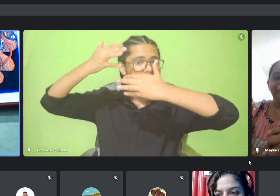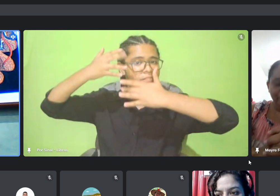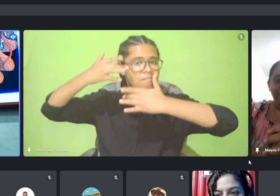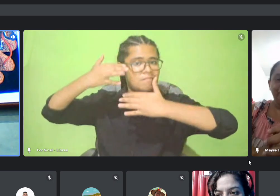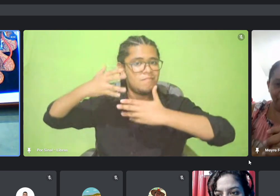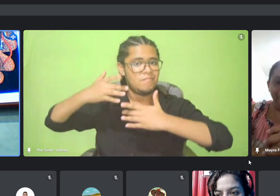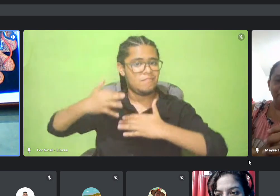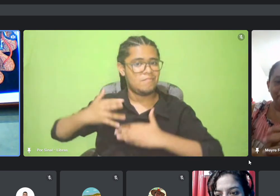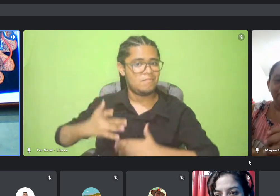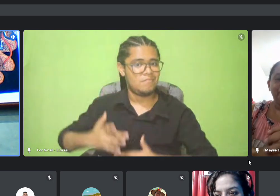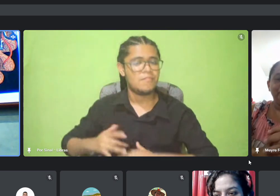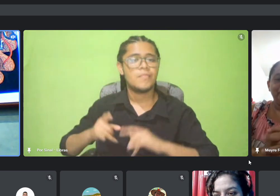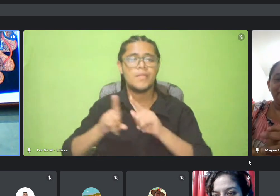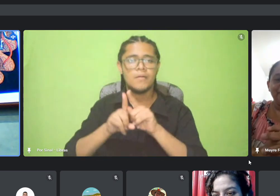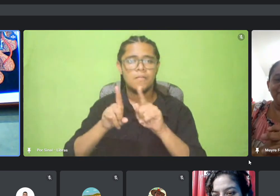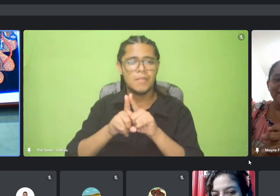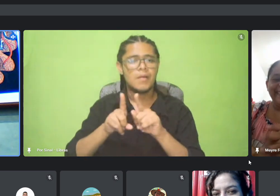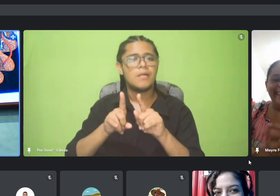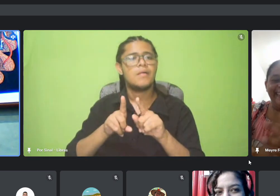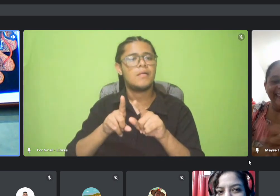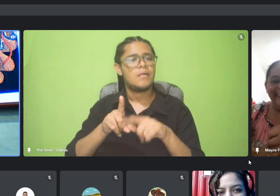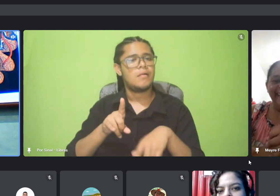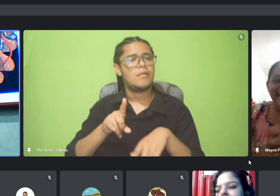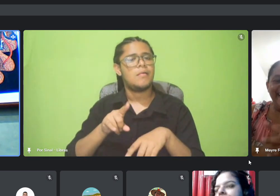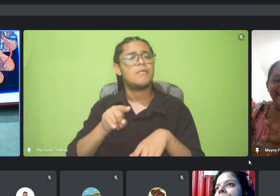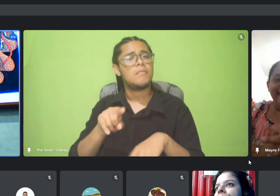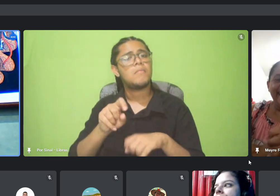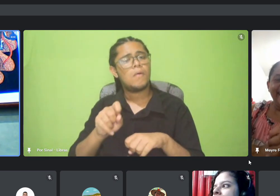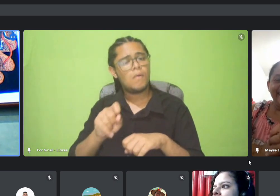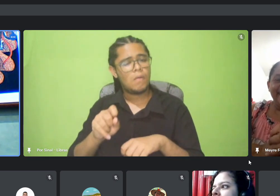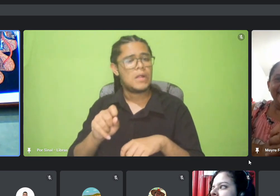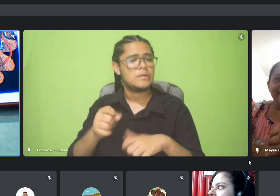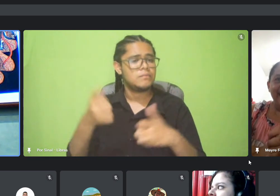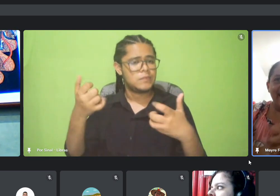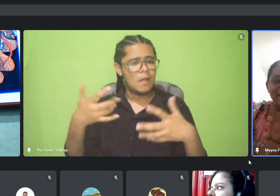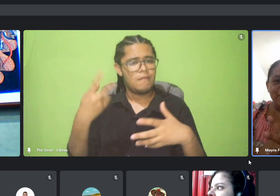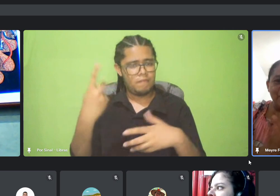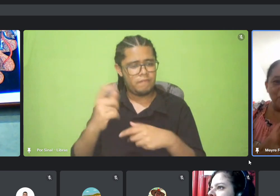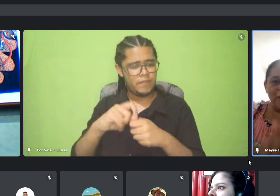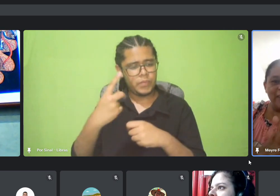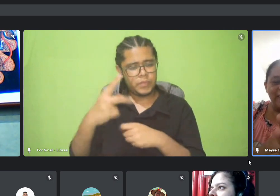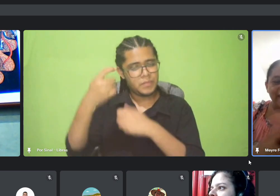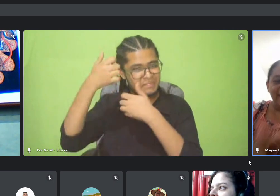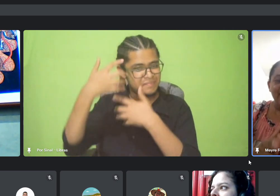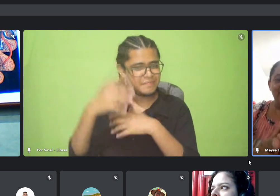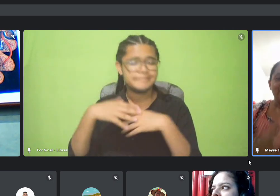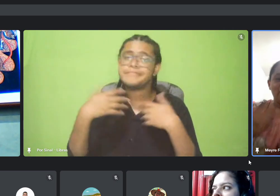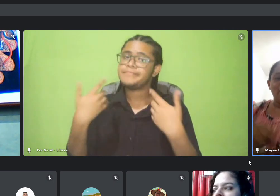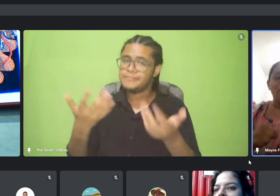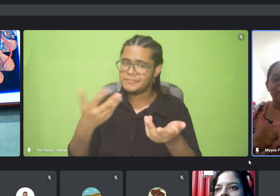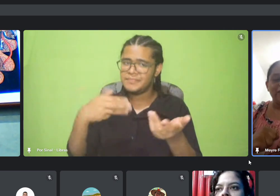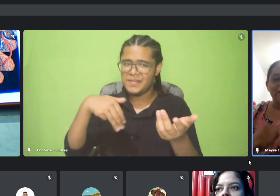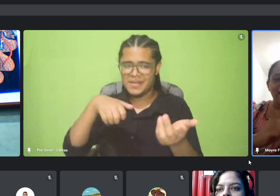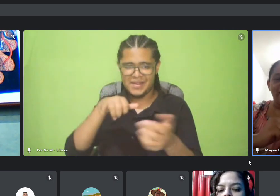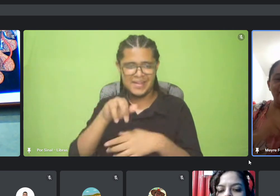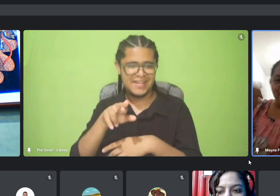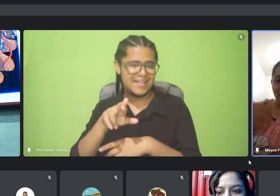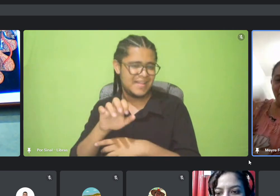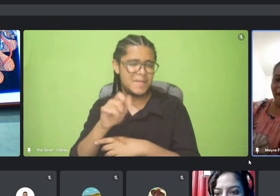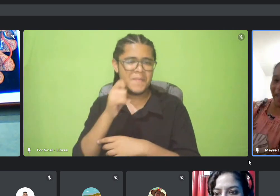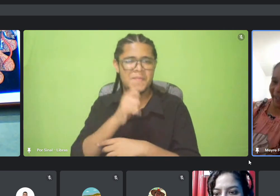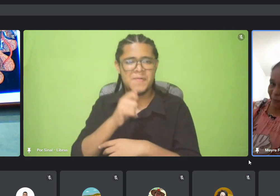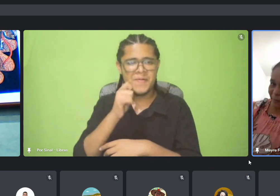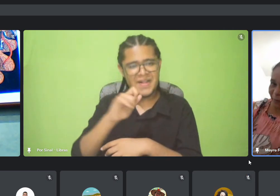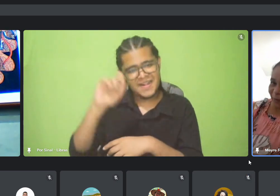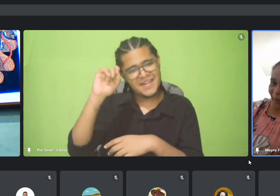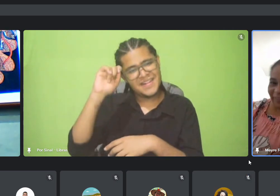Diz aí como é que tu é e depois pode fazer sua consideração, Meire. Tá, eu sou a mulher negra, sou gordinha, cabelo